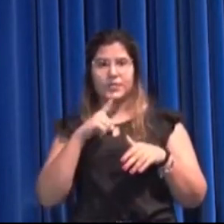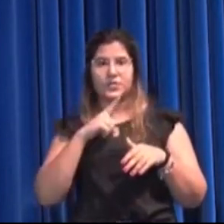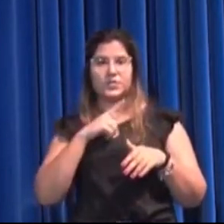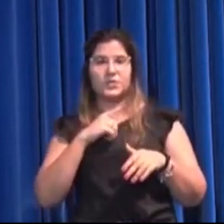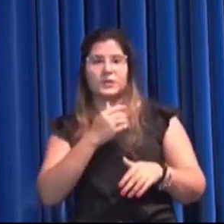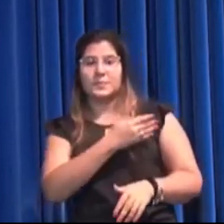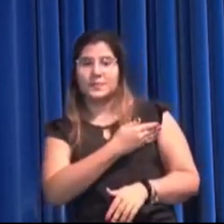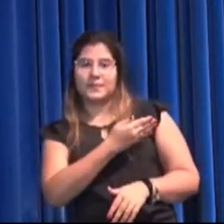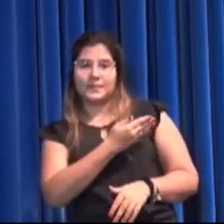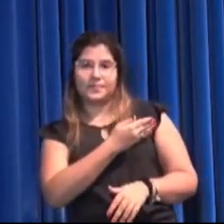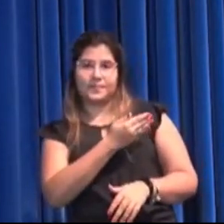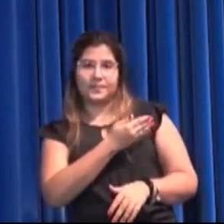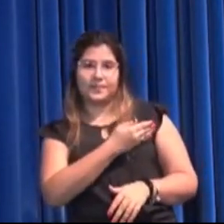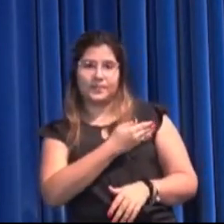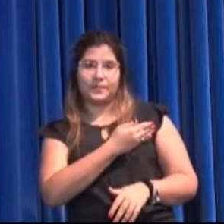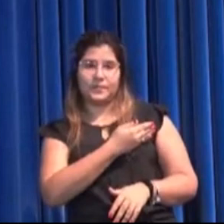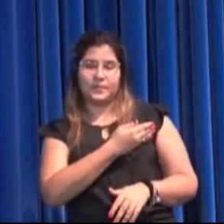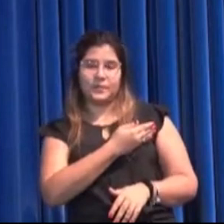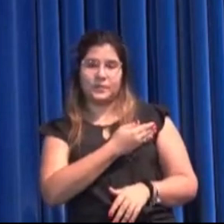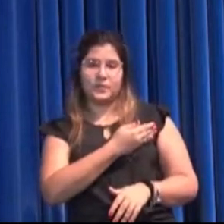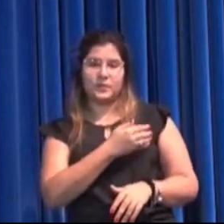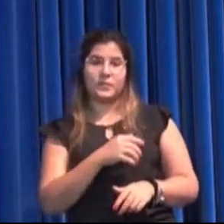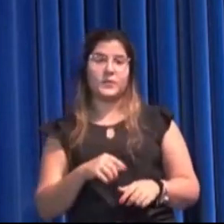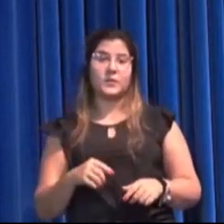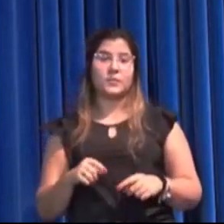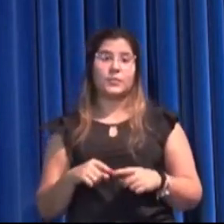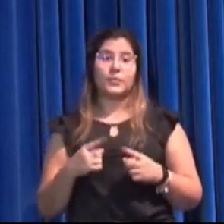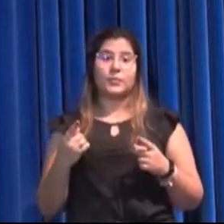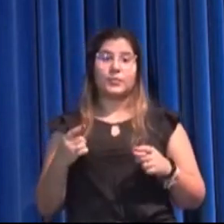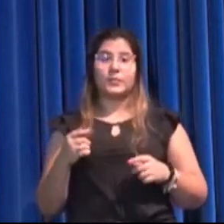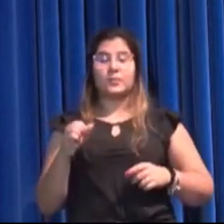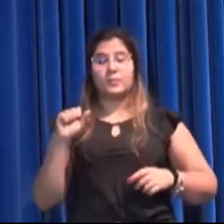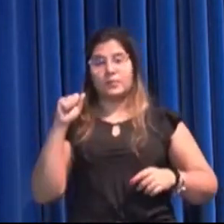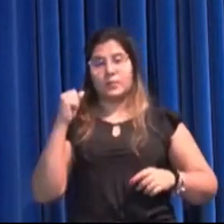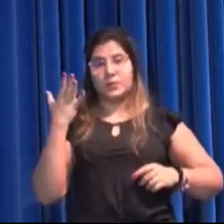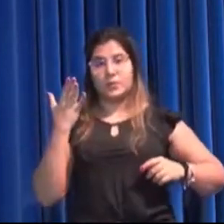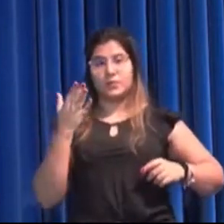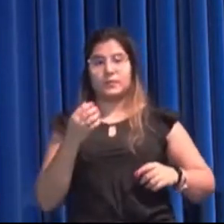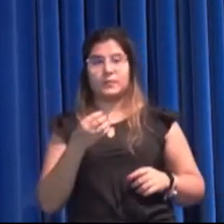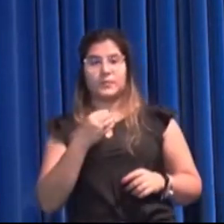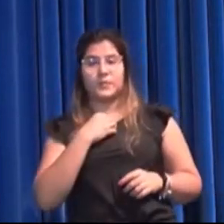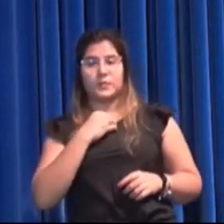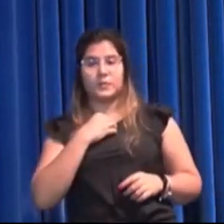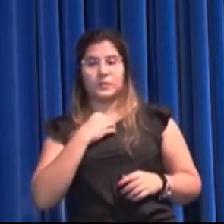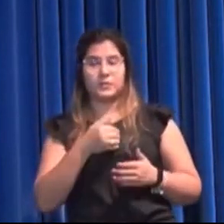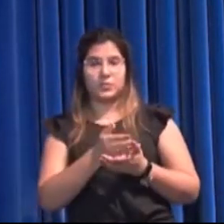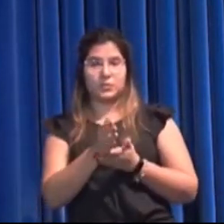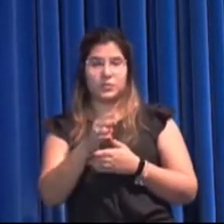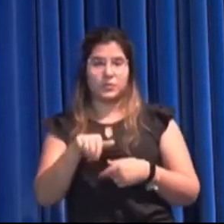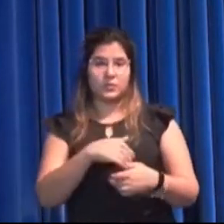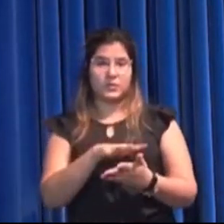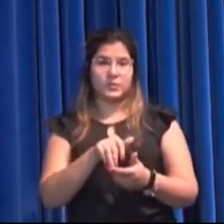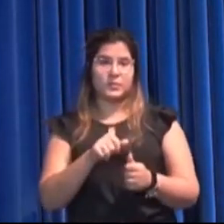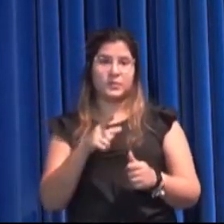Porém, a partir do momento em que o pecado entrou no mundo e houve uma